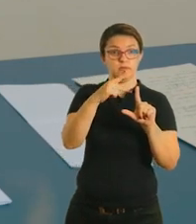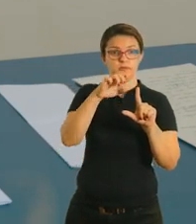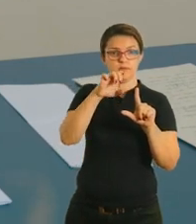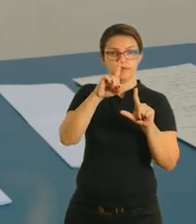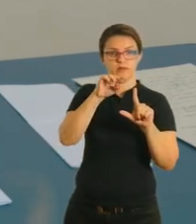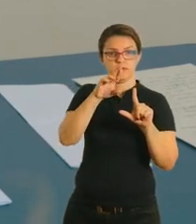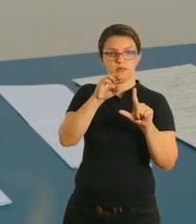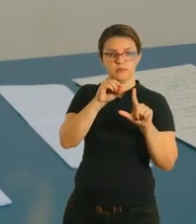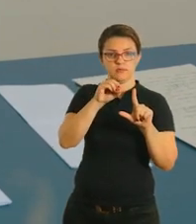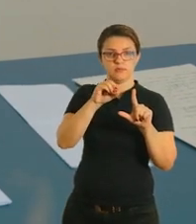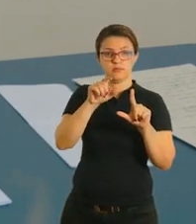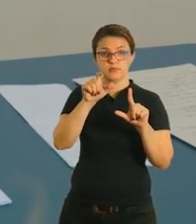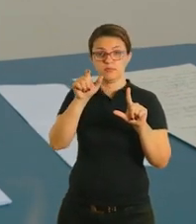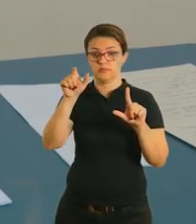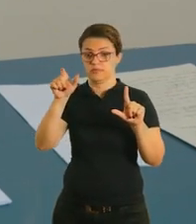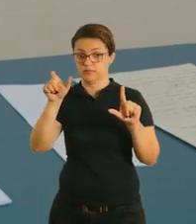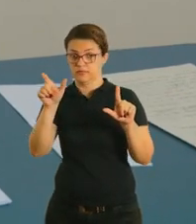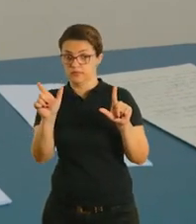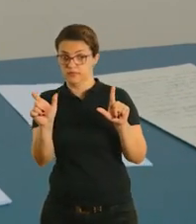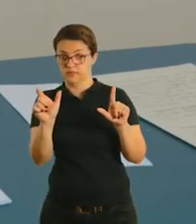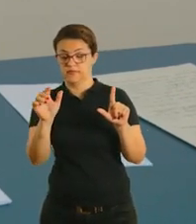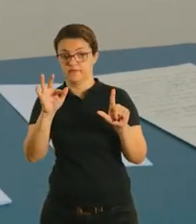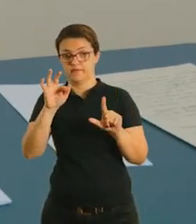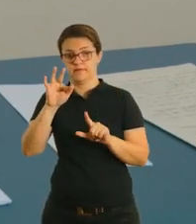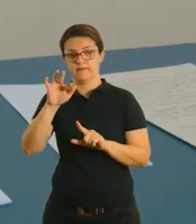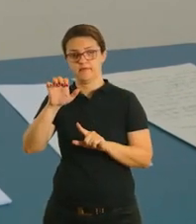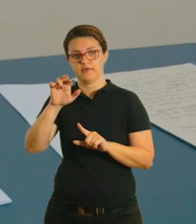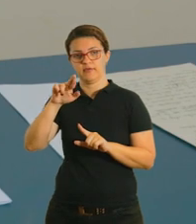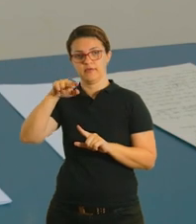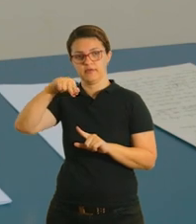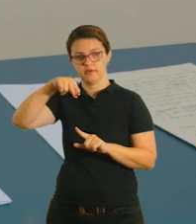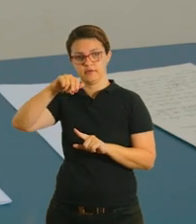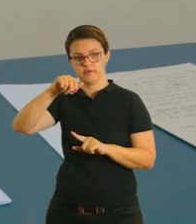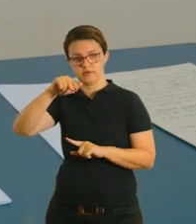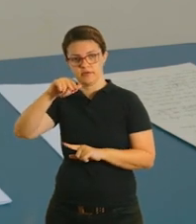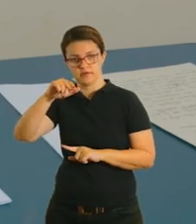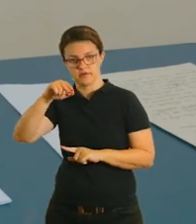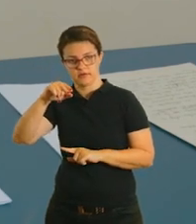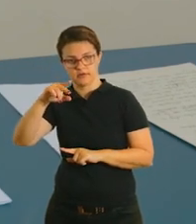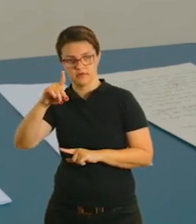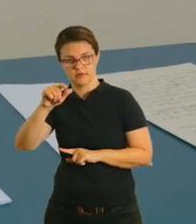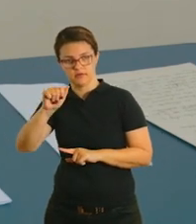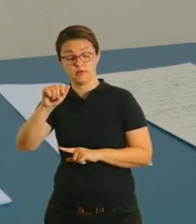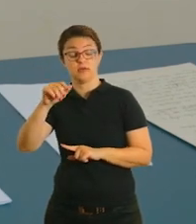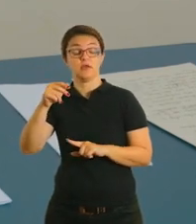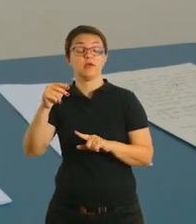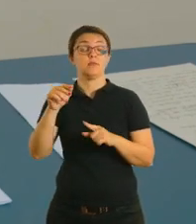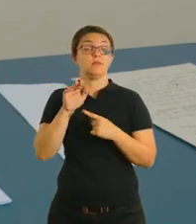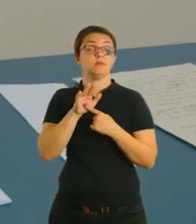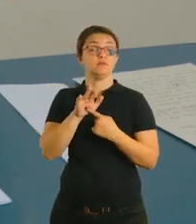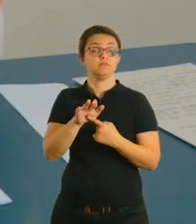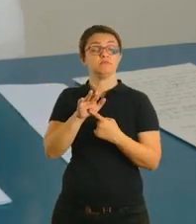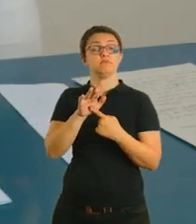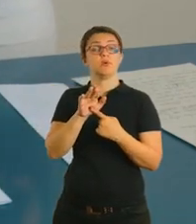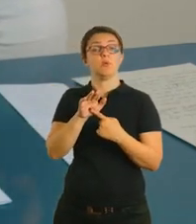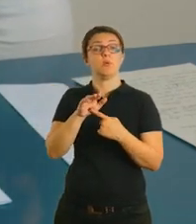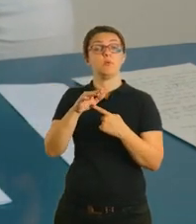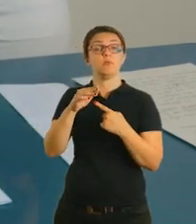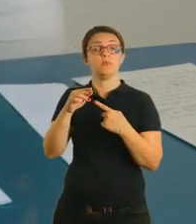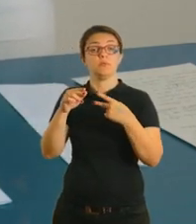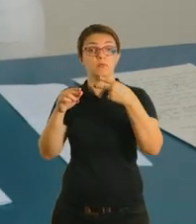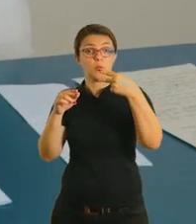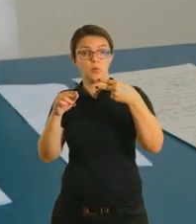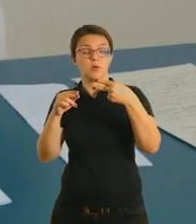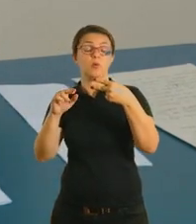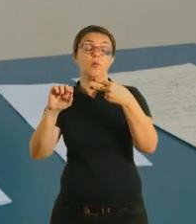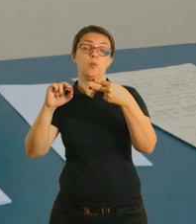com os valores do Pedro, a sentença com os valores da Fernanda e depois, no meio, vocês vão marcar se ela é igual ou diferente,